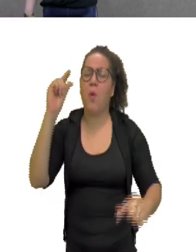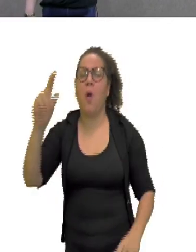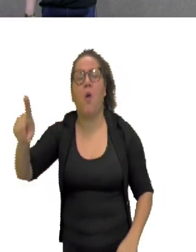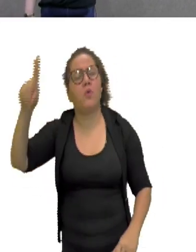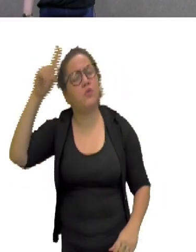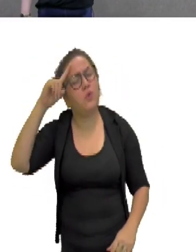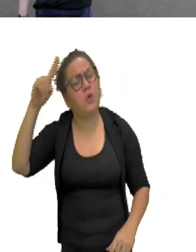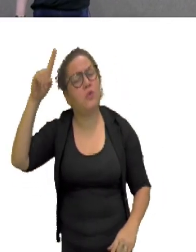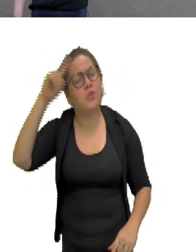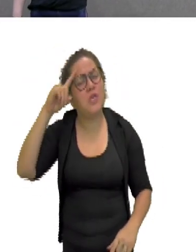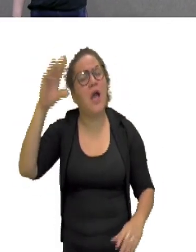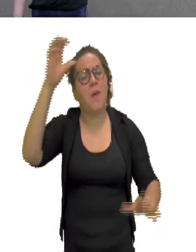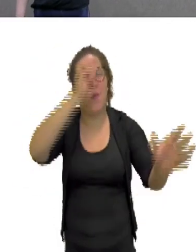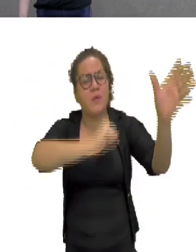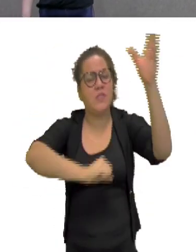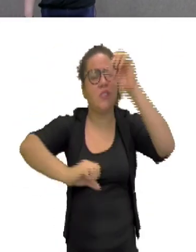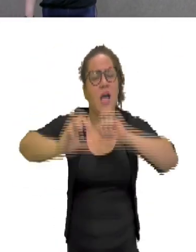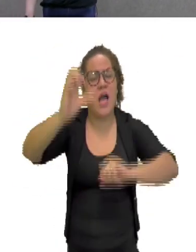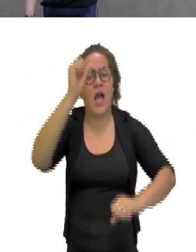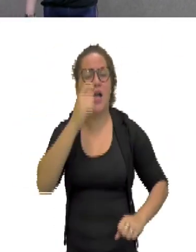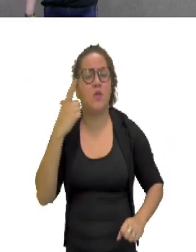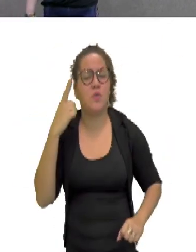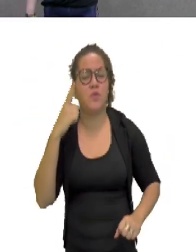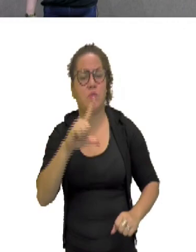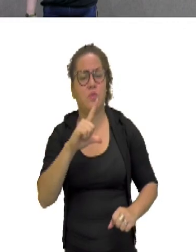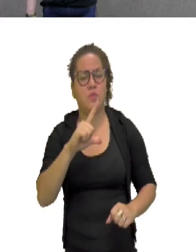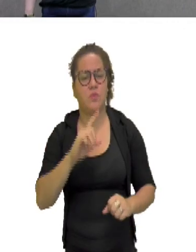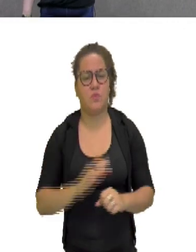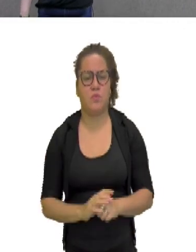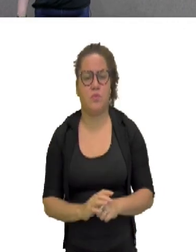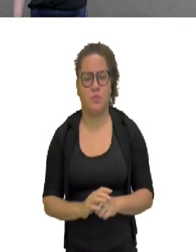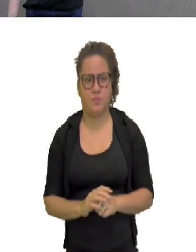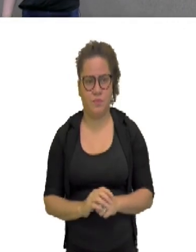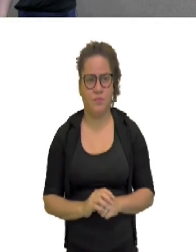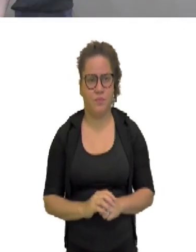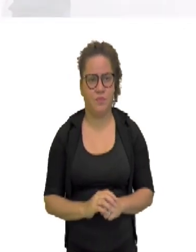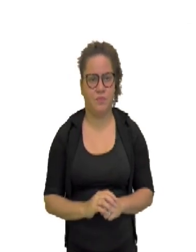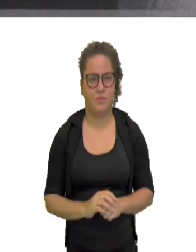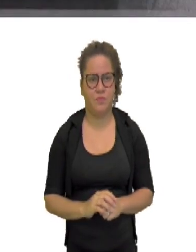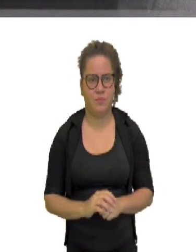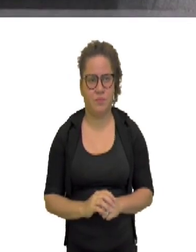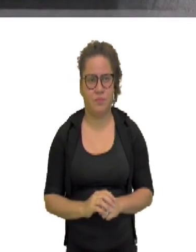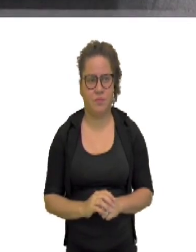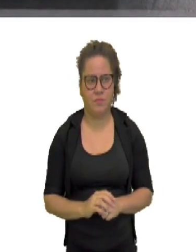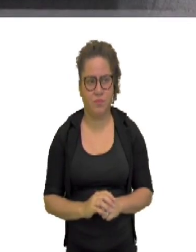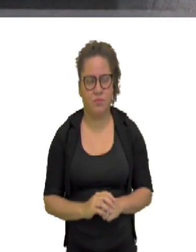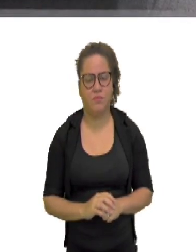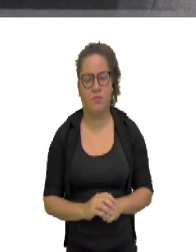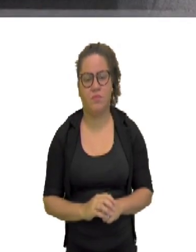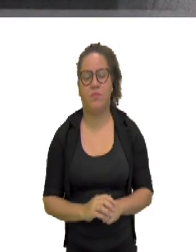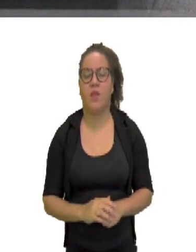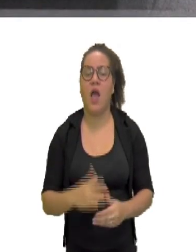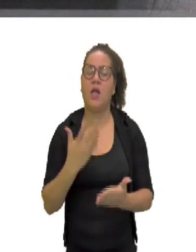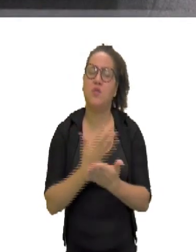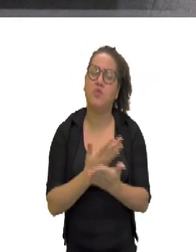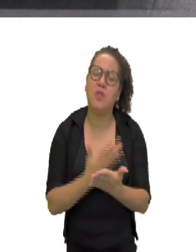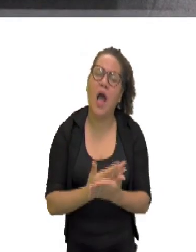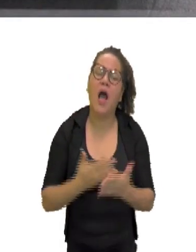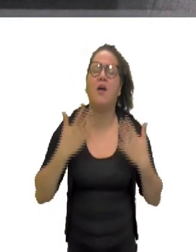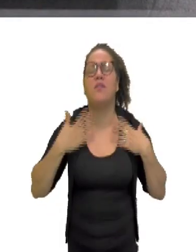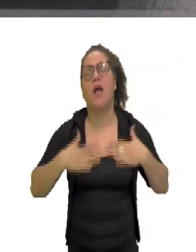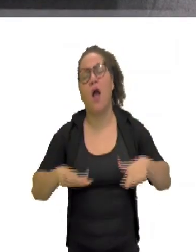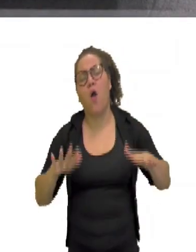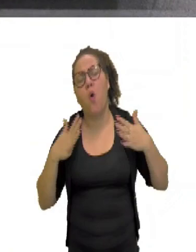do aprendizado. Essa é uma frase do professor Leandro Passini. Para a gente estudar com calma, não